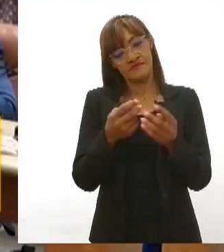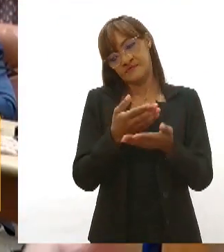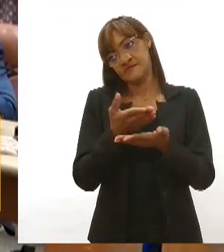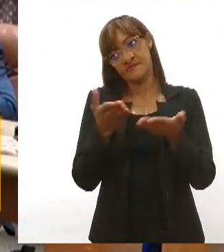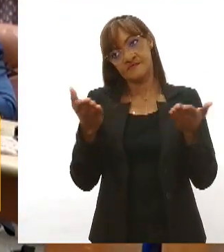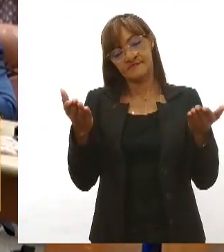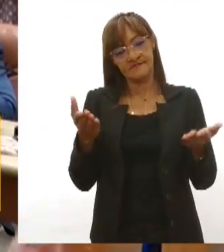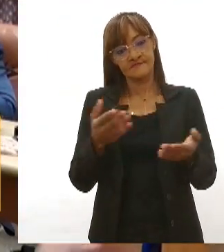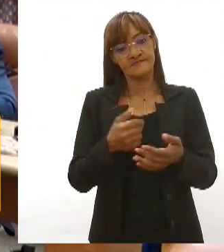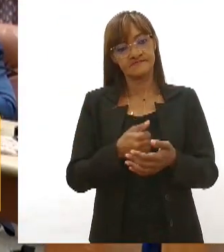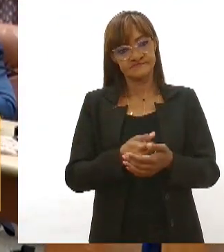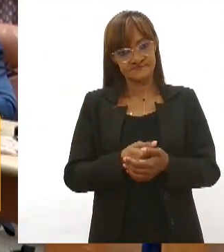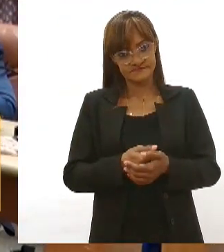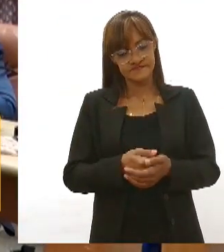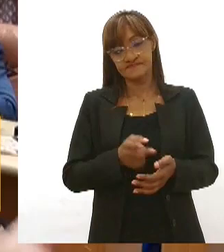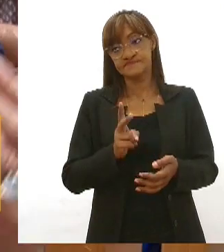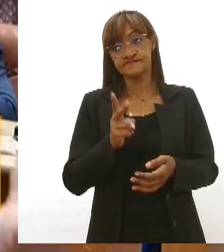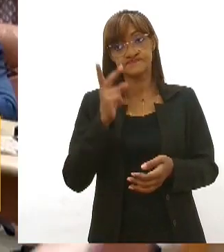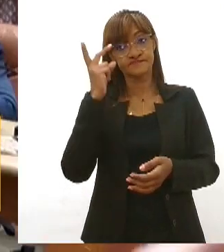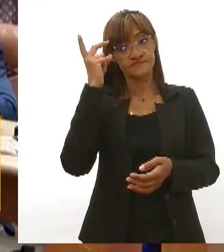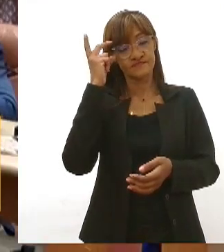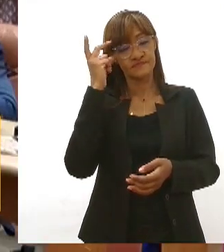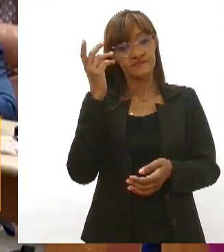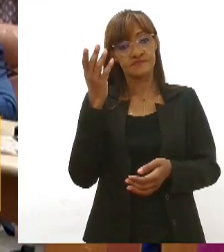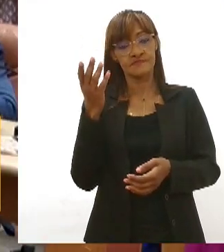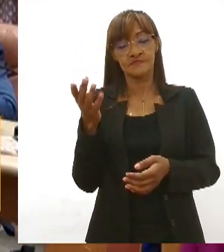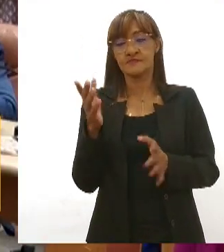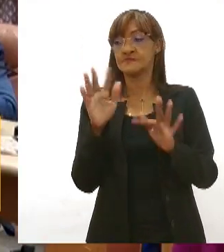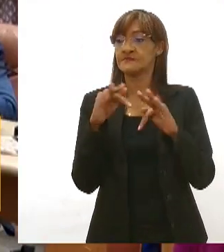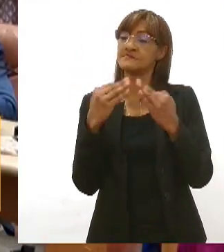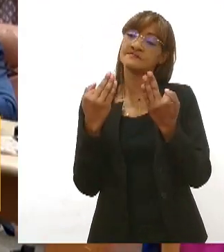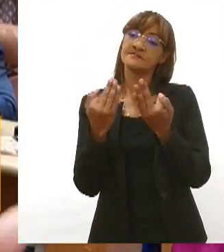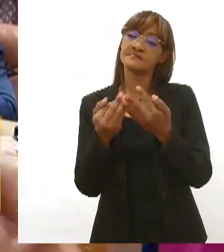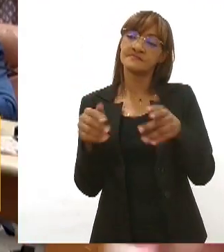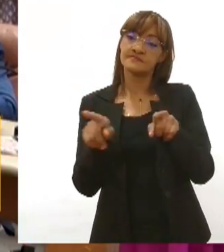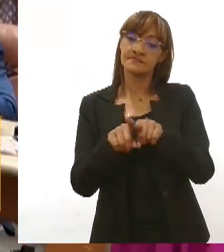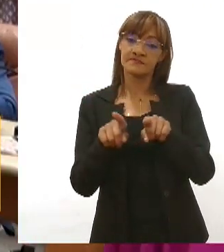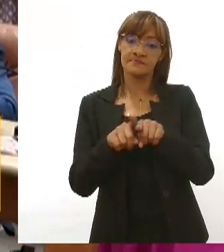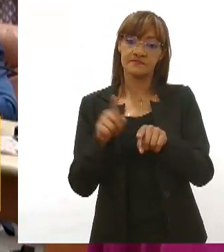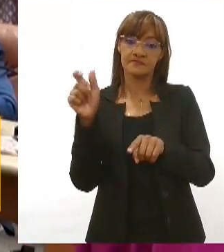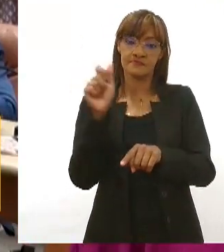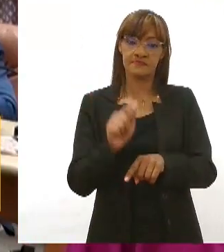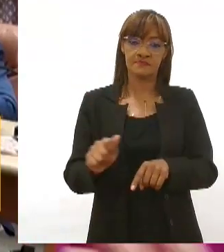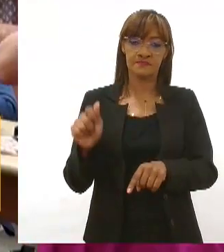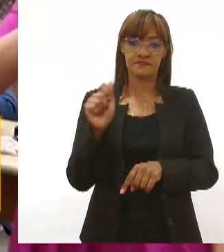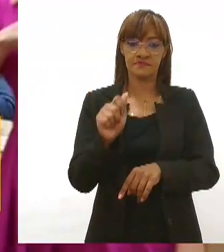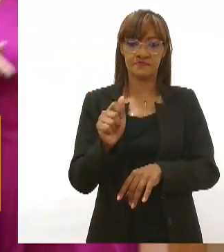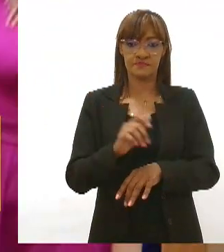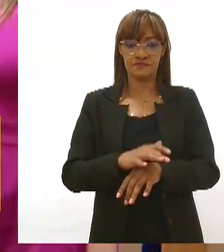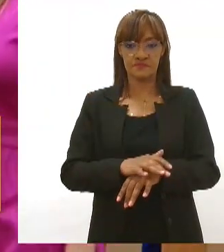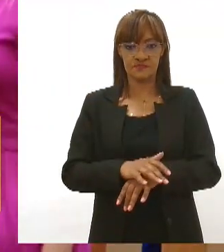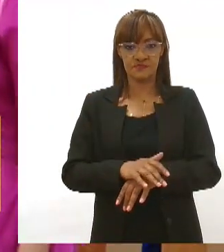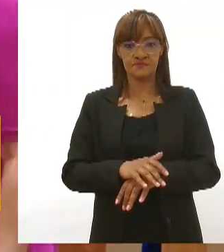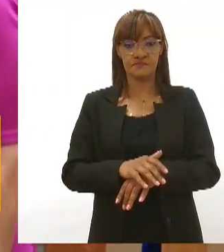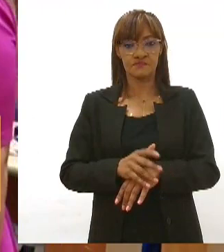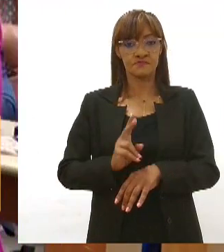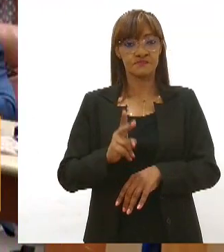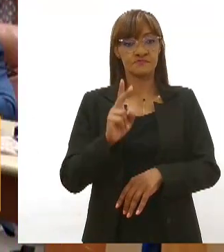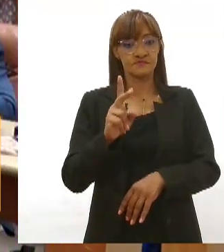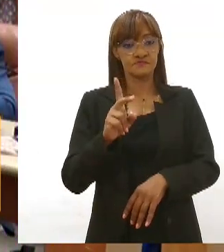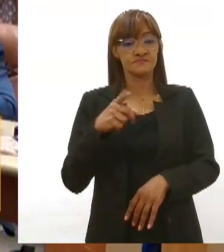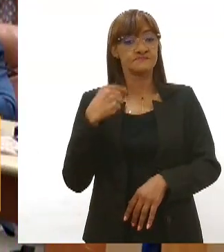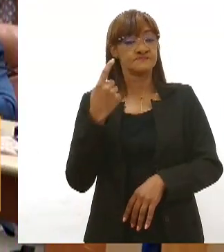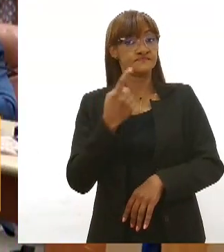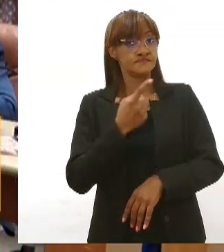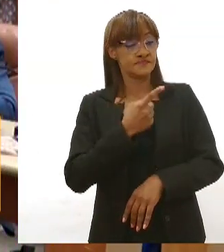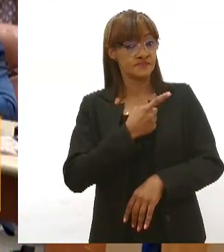têm a síndrome de Down, seus familiares, as associações que trazem, né, reivindicações para que nós, como legisladores,